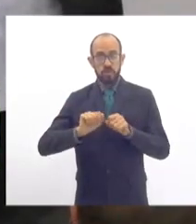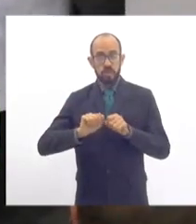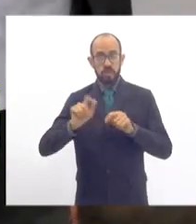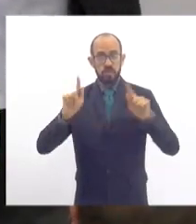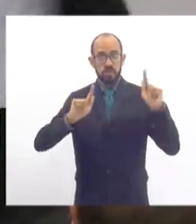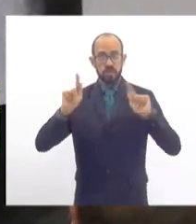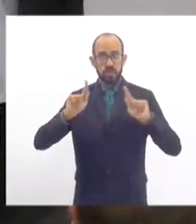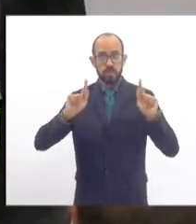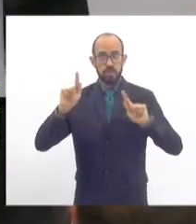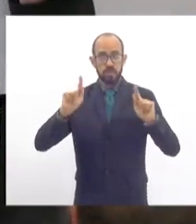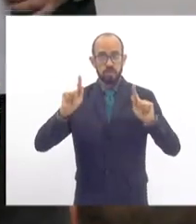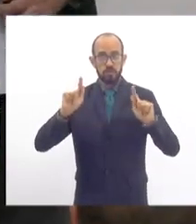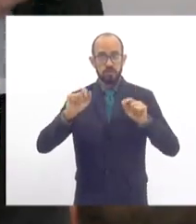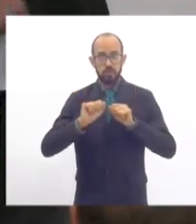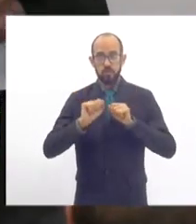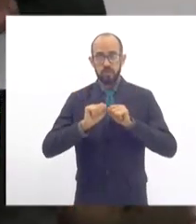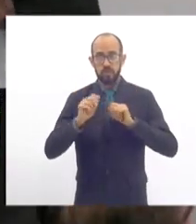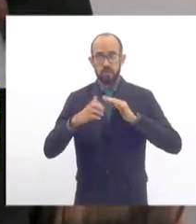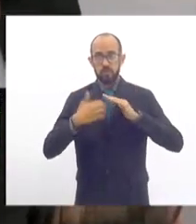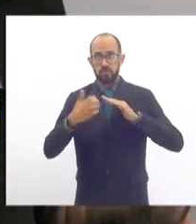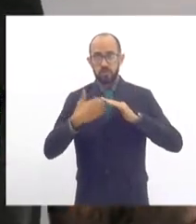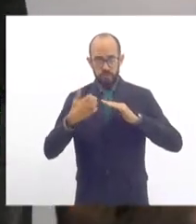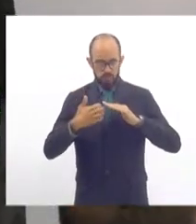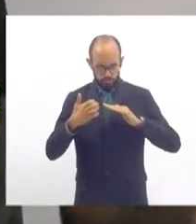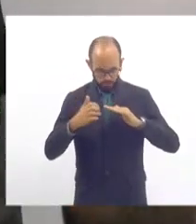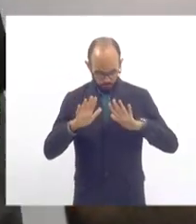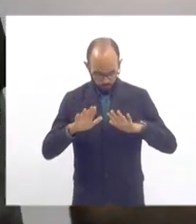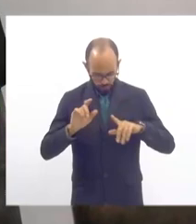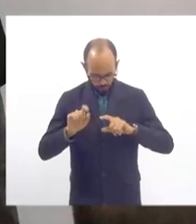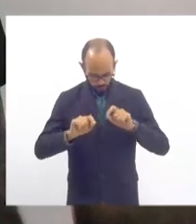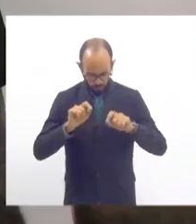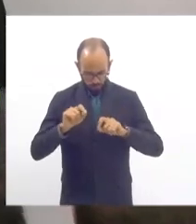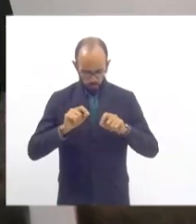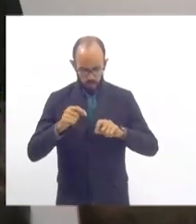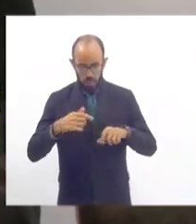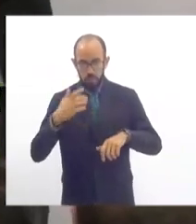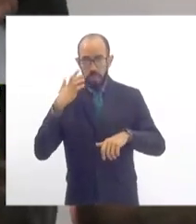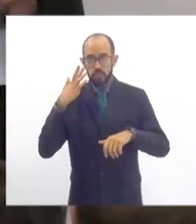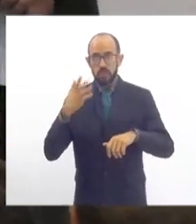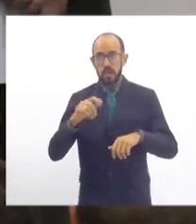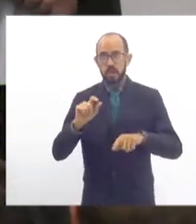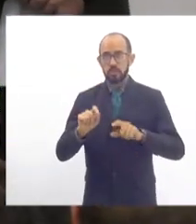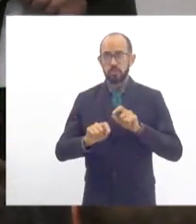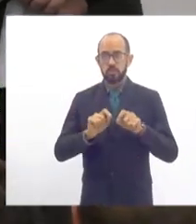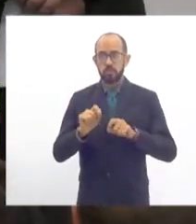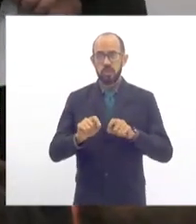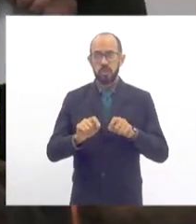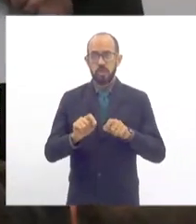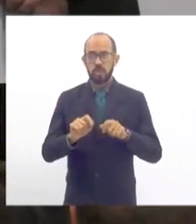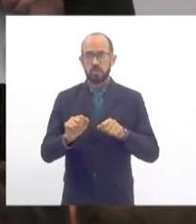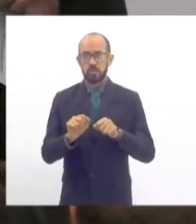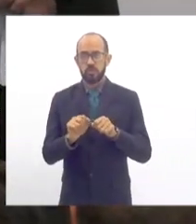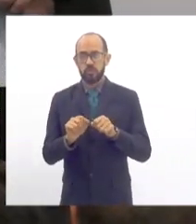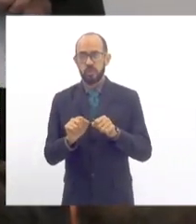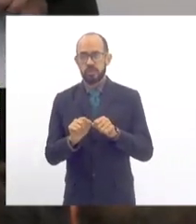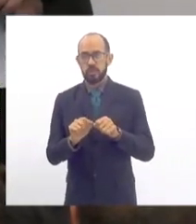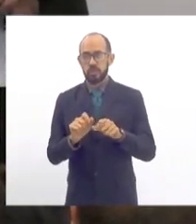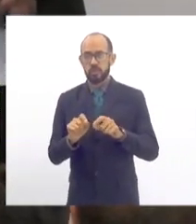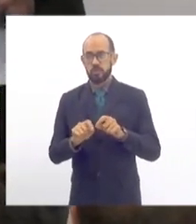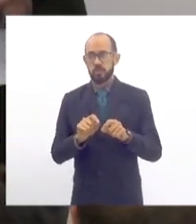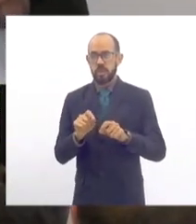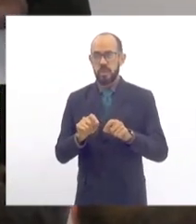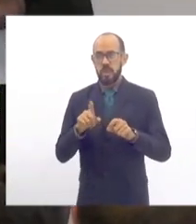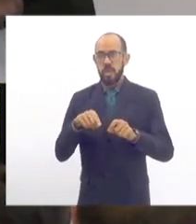fazer empresa. Mas eu acho que é mais fácil a gente colocar isso, tá? Que é